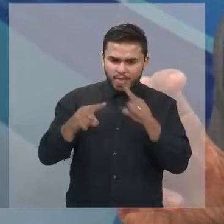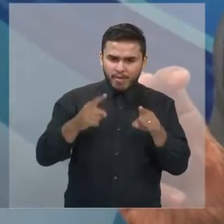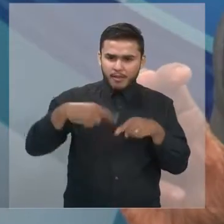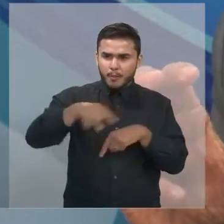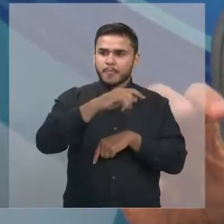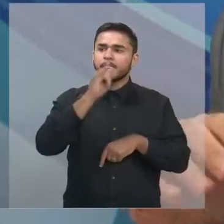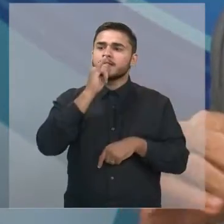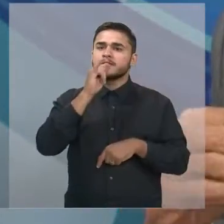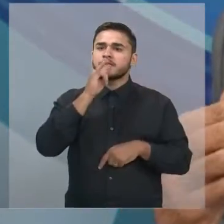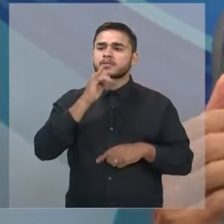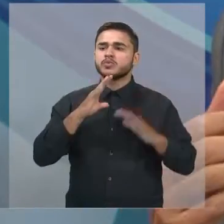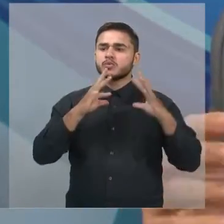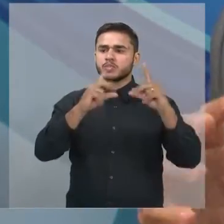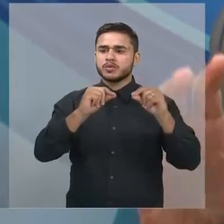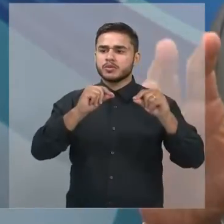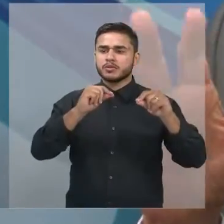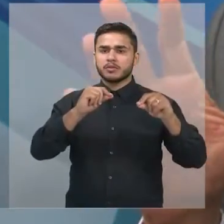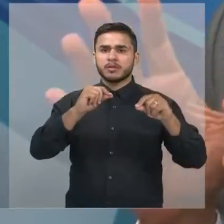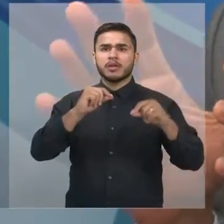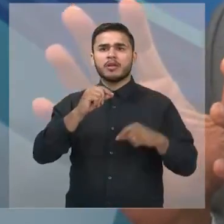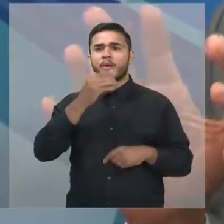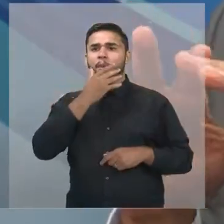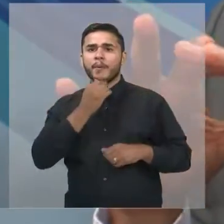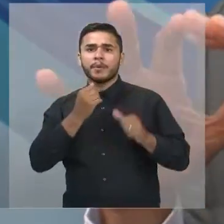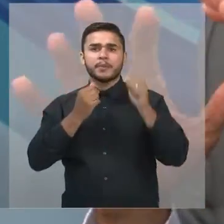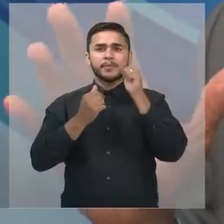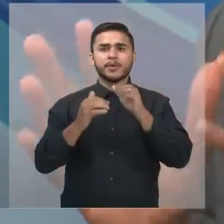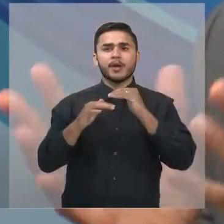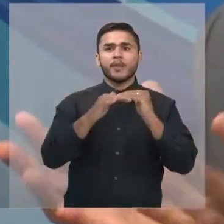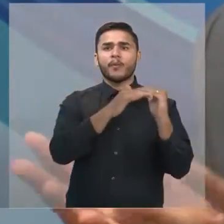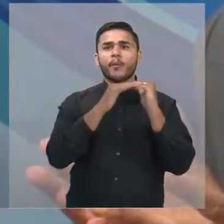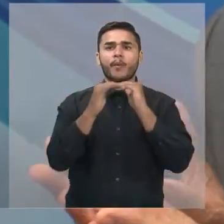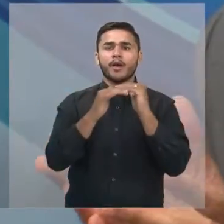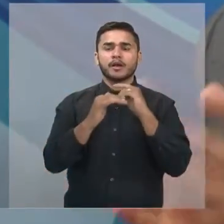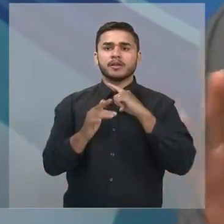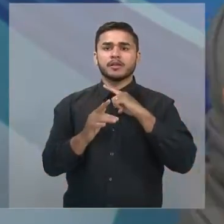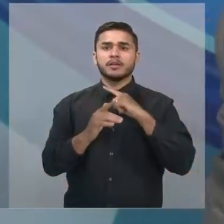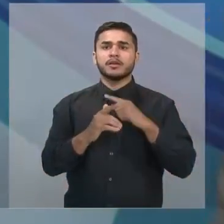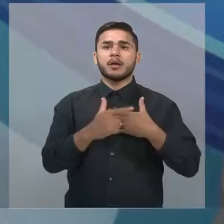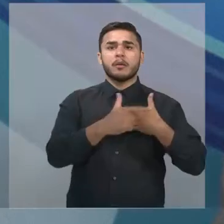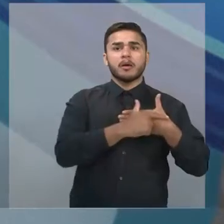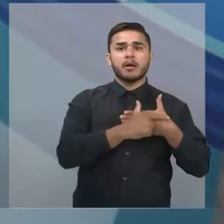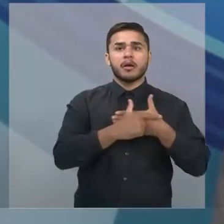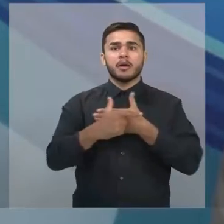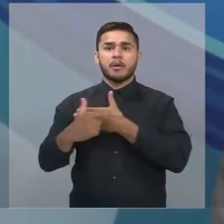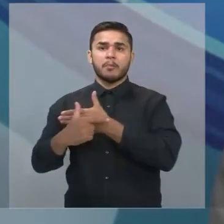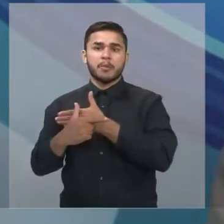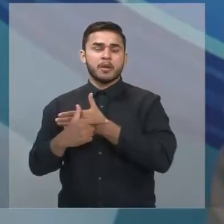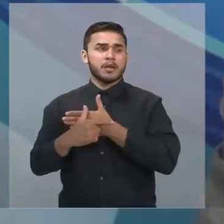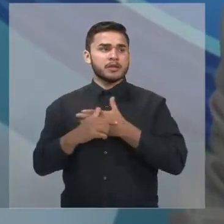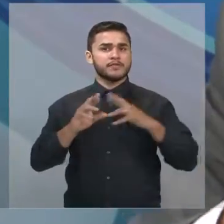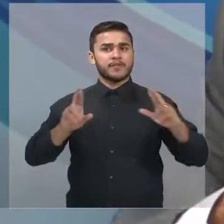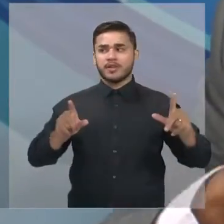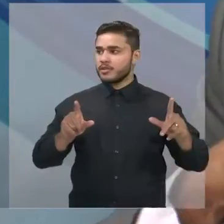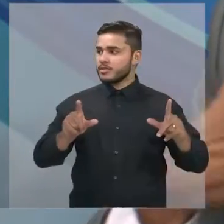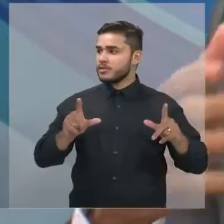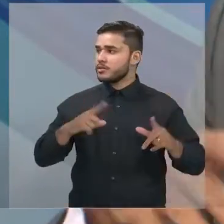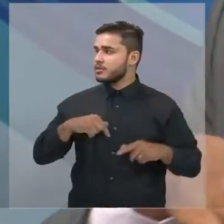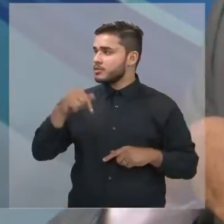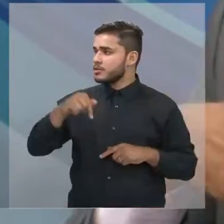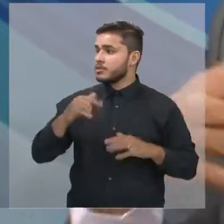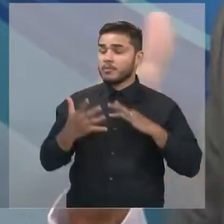sexual, para uma conduta que tem papéis sociais diferentes para homem e para mulher, que é uma